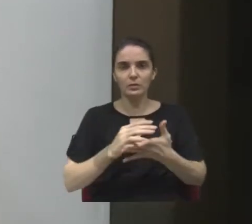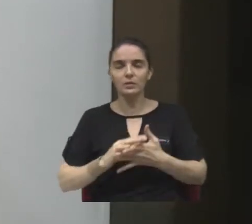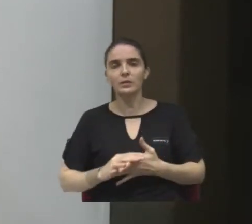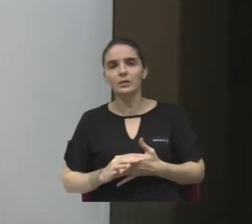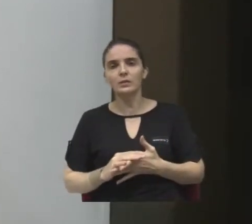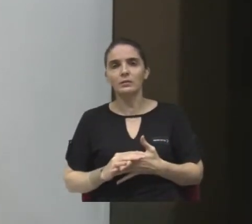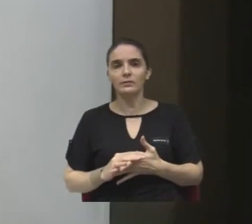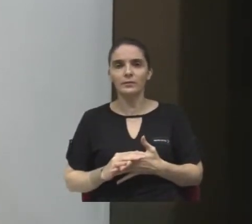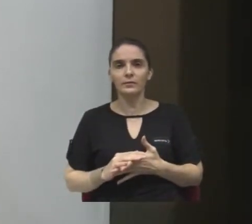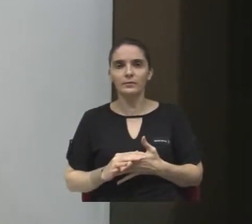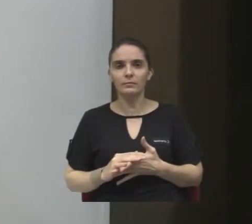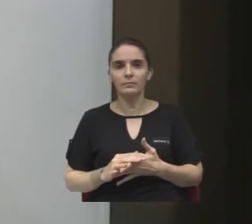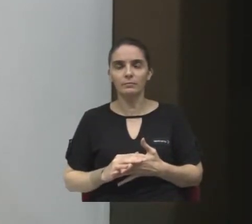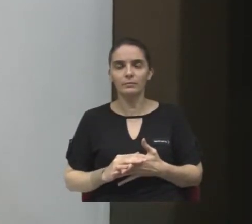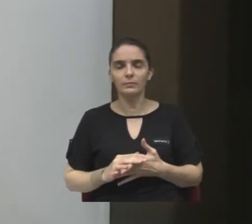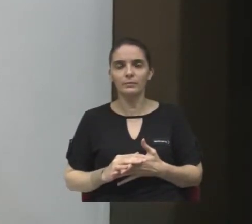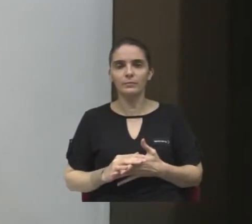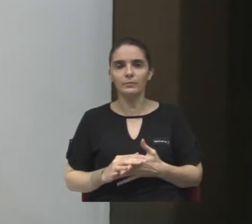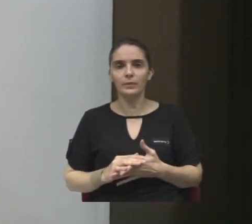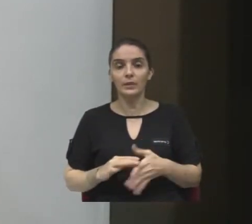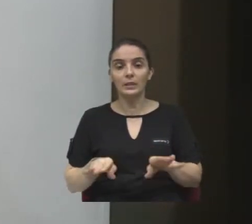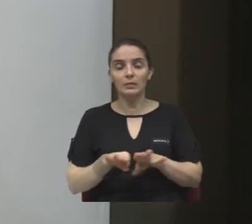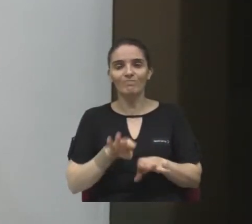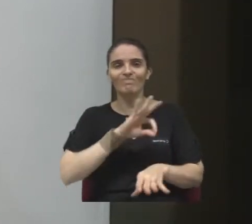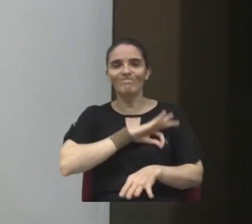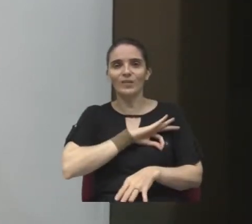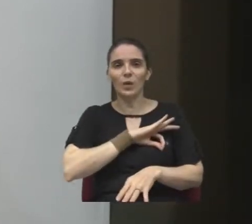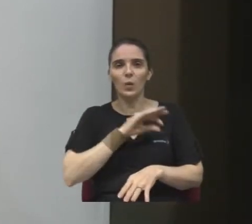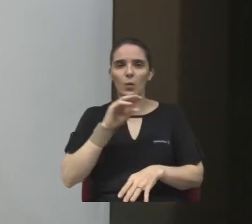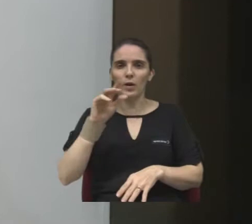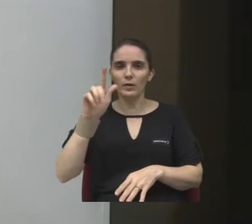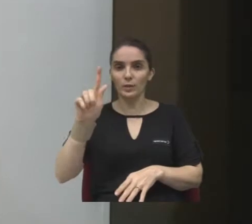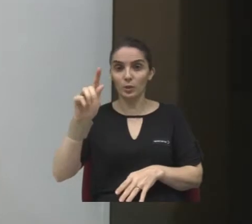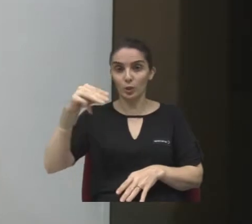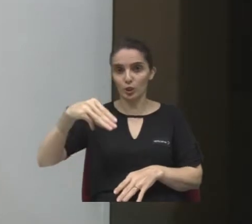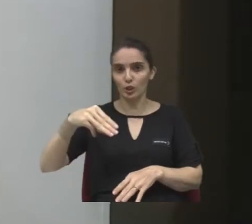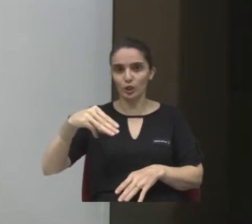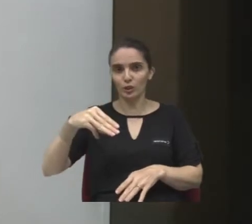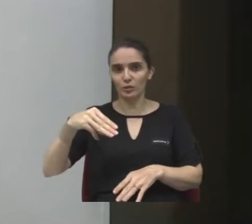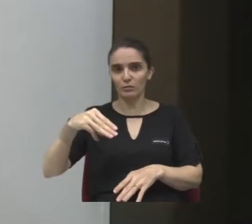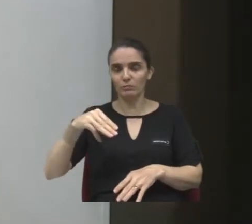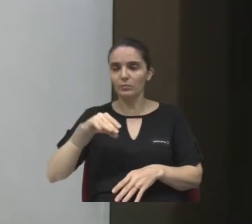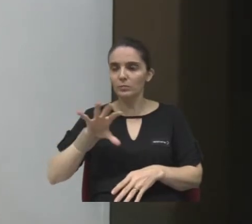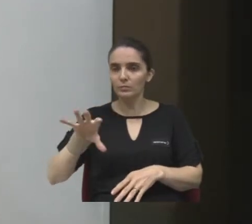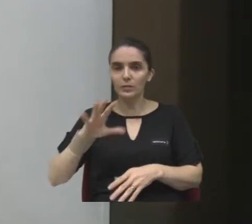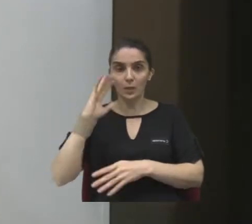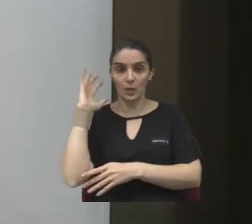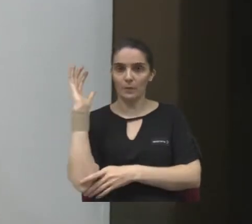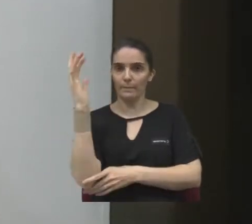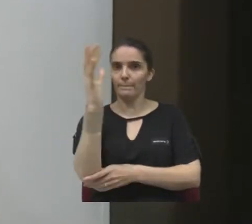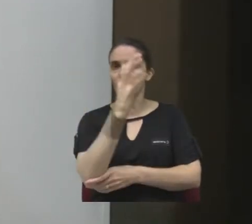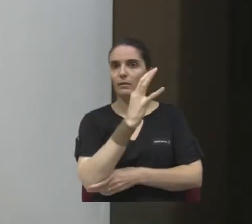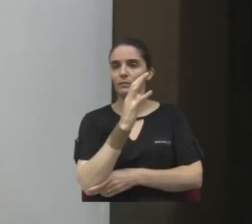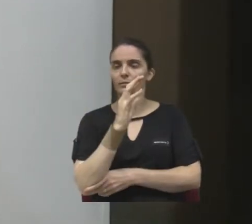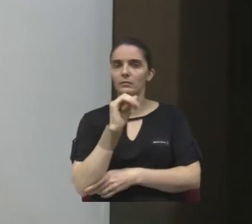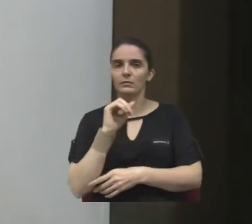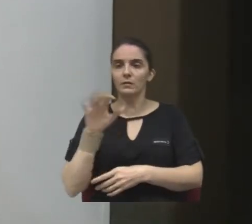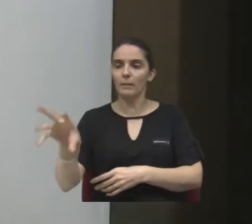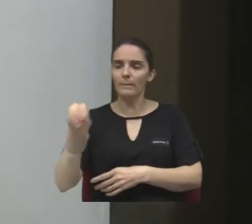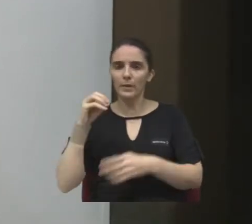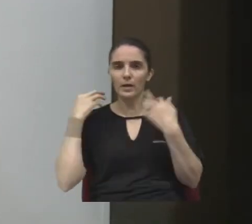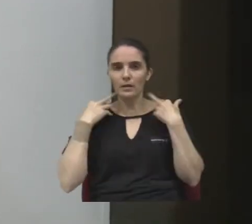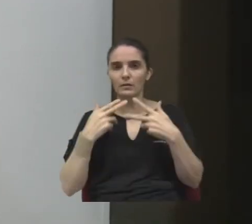Guarda Municipal, que tem um trabalho do pelotão ambiental, de que leva os animais